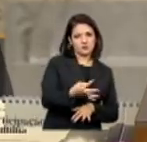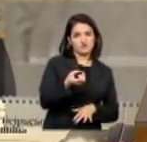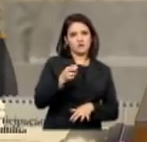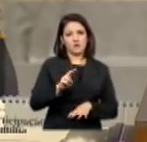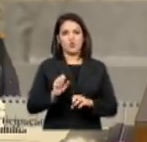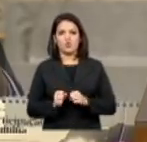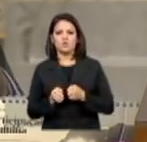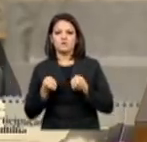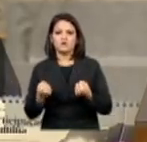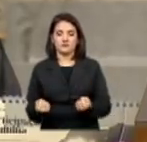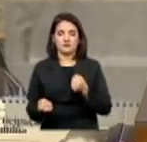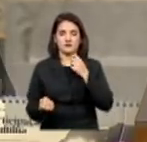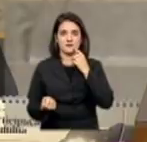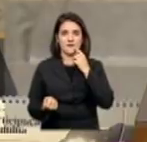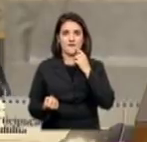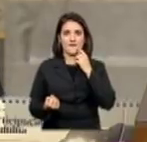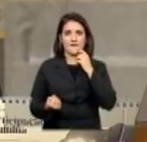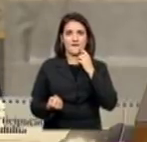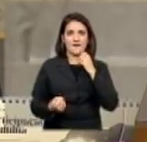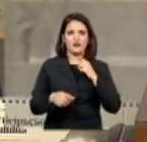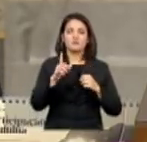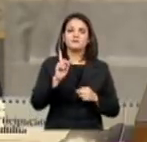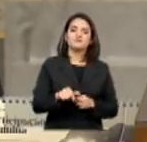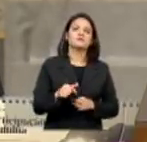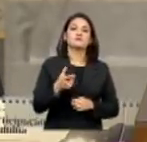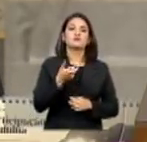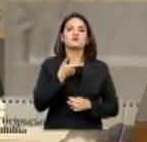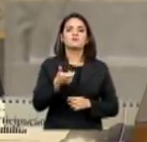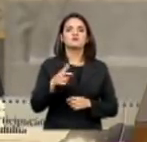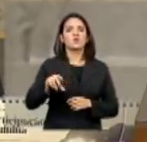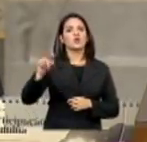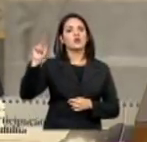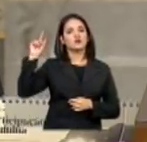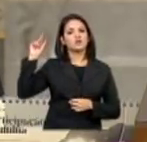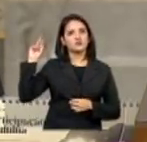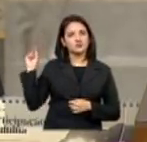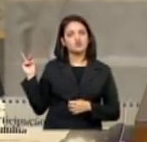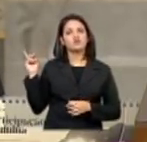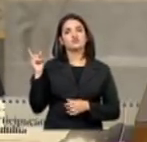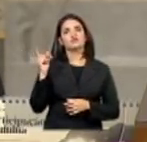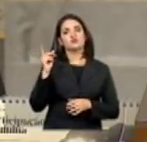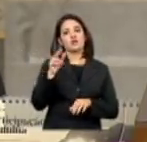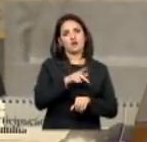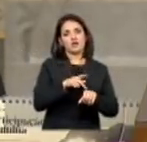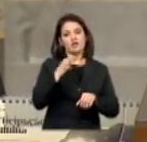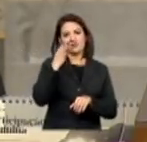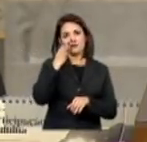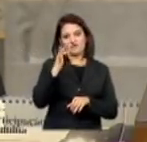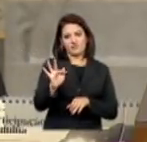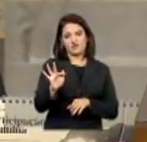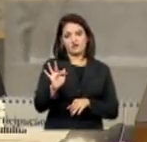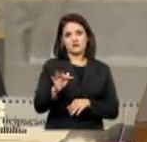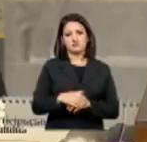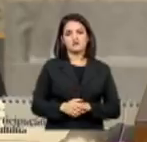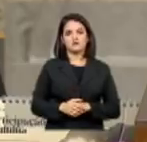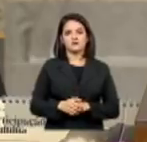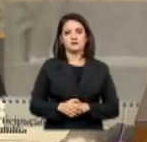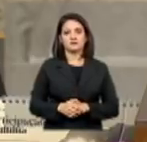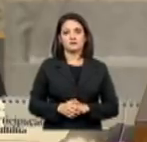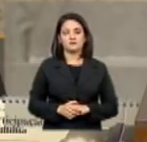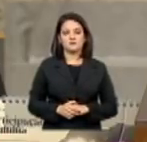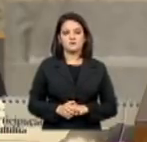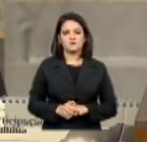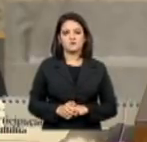de expressão antiga da doutrina francesa que assevera que não há reparo no limite